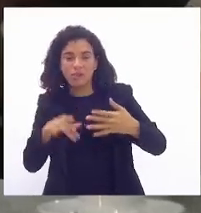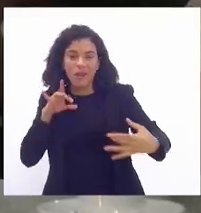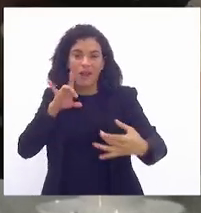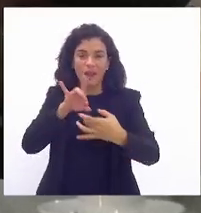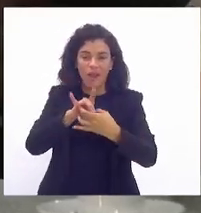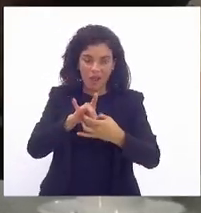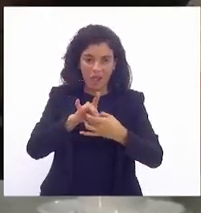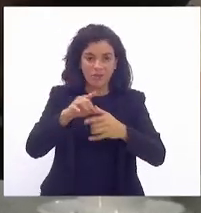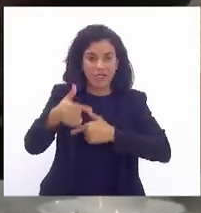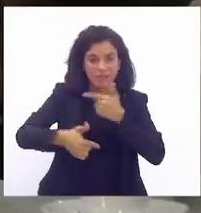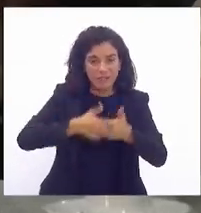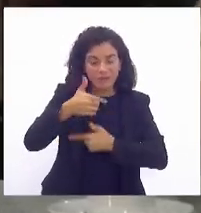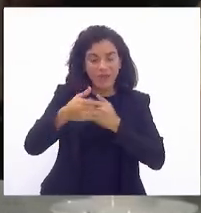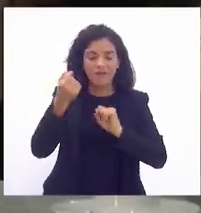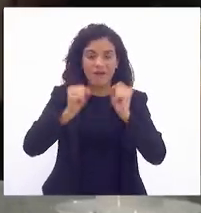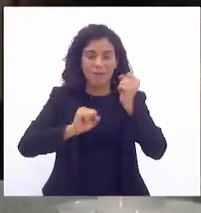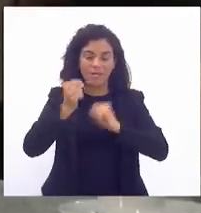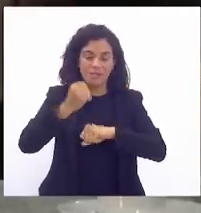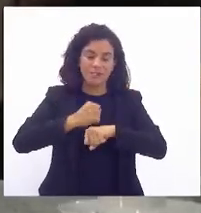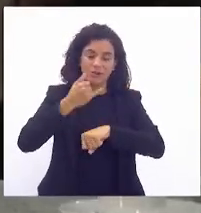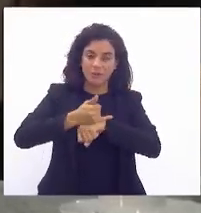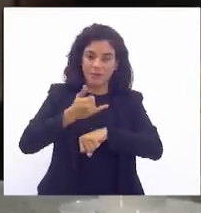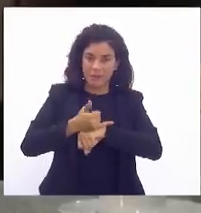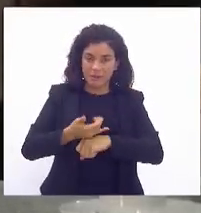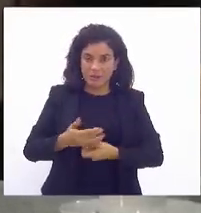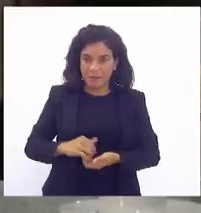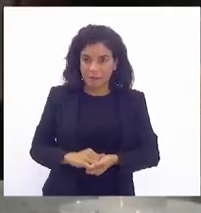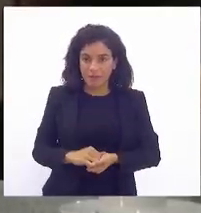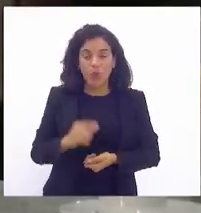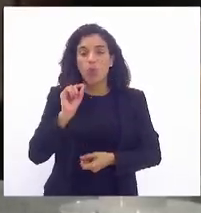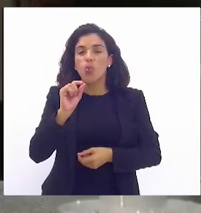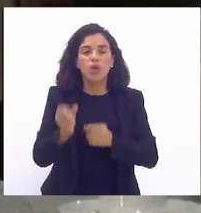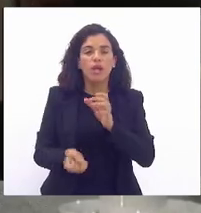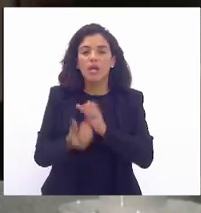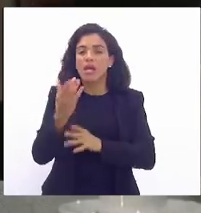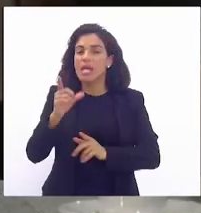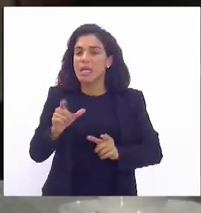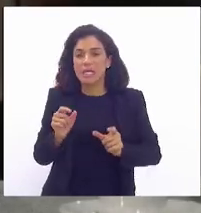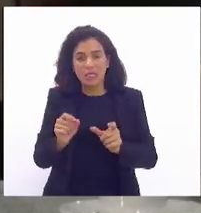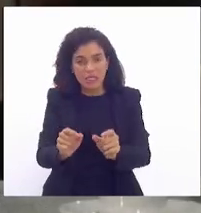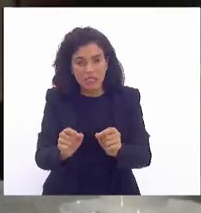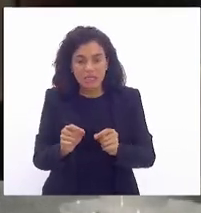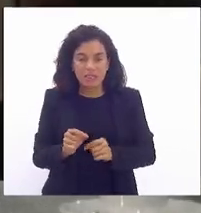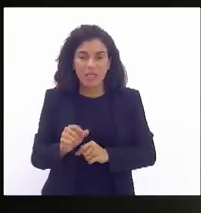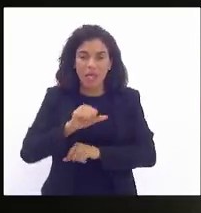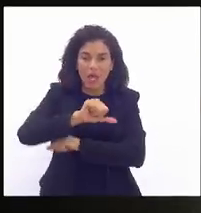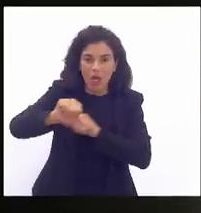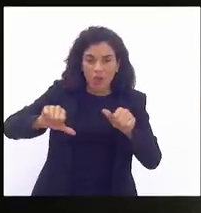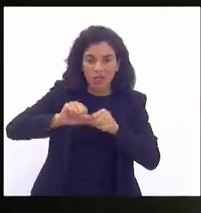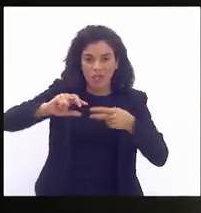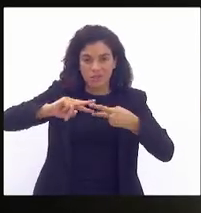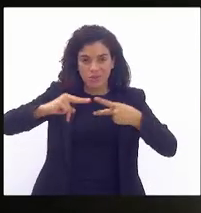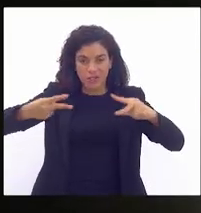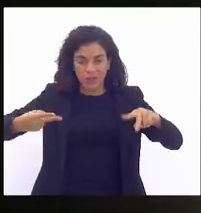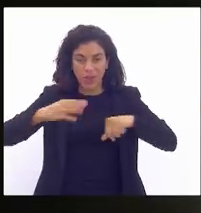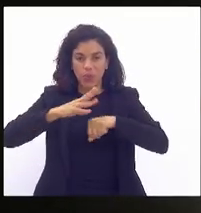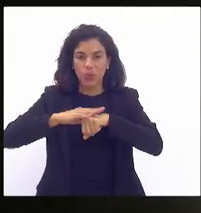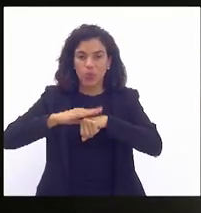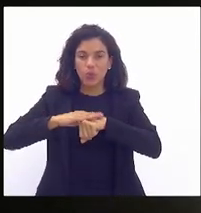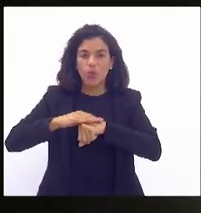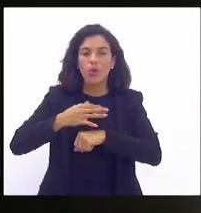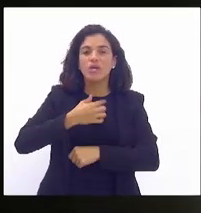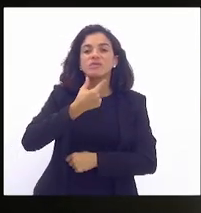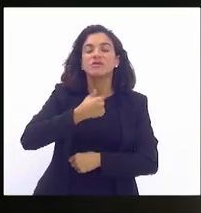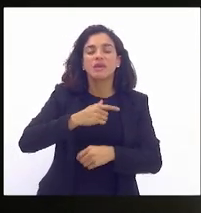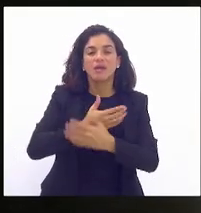à atividade siderúrgica. E eles causam ali, ó, câncer, alteração genética, doença endócrina, doença